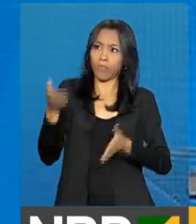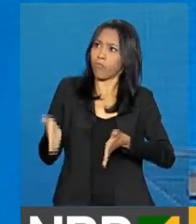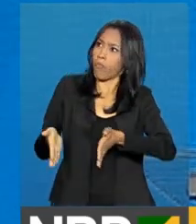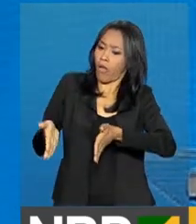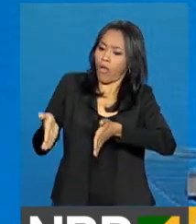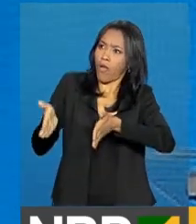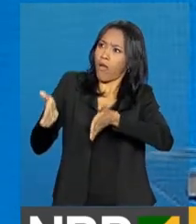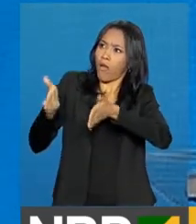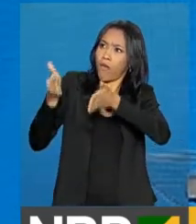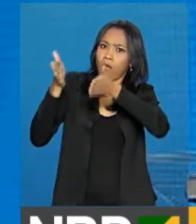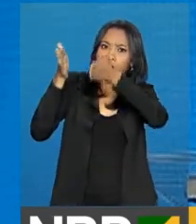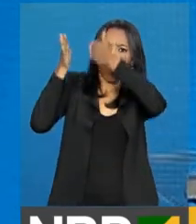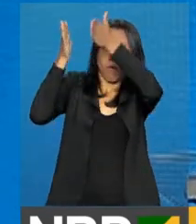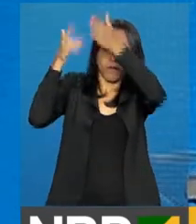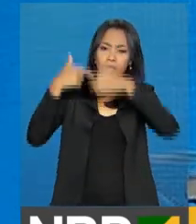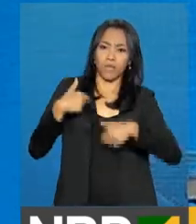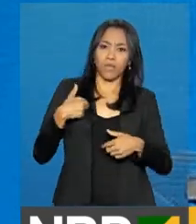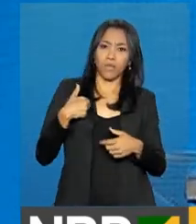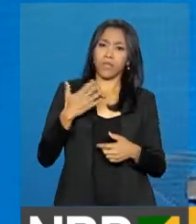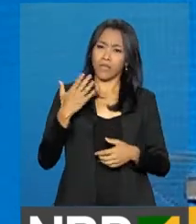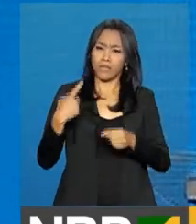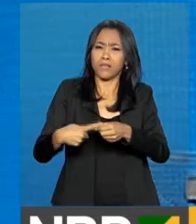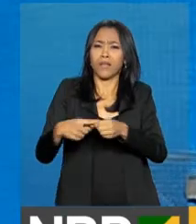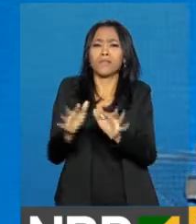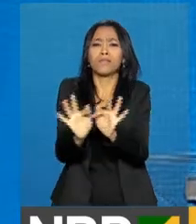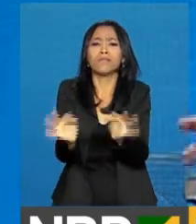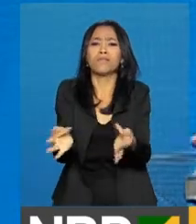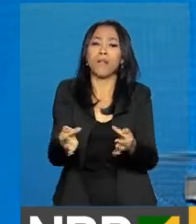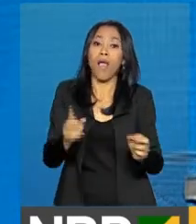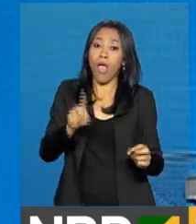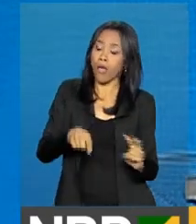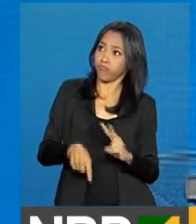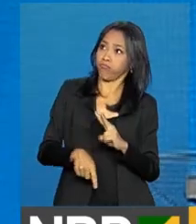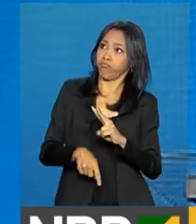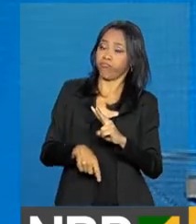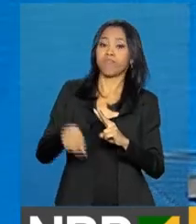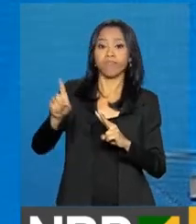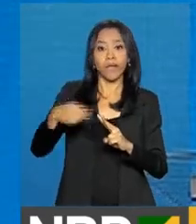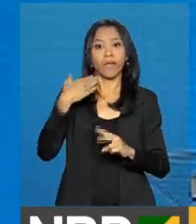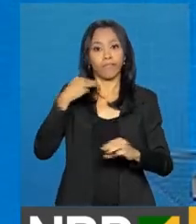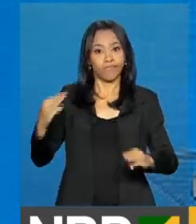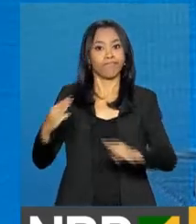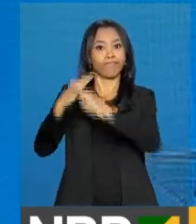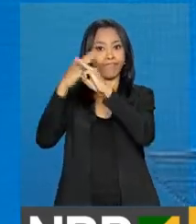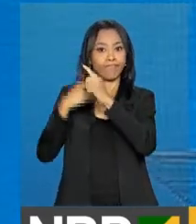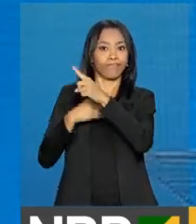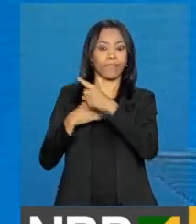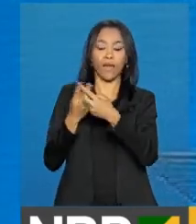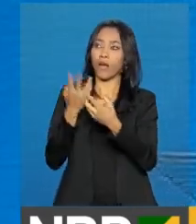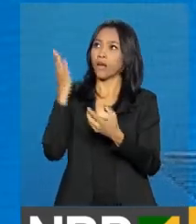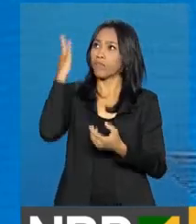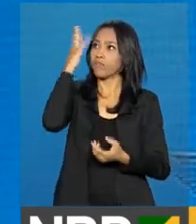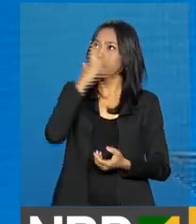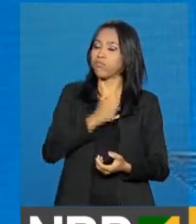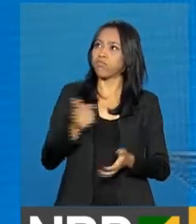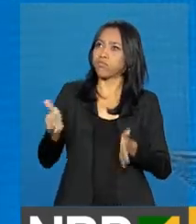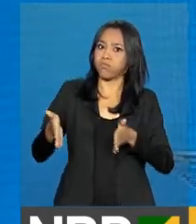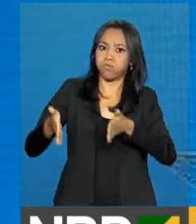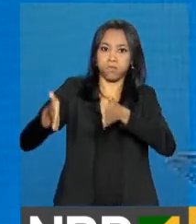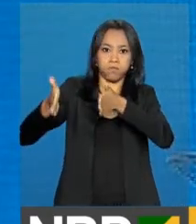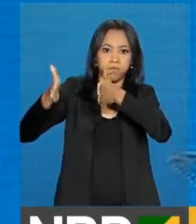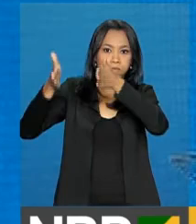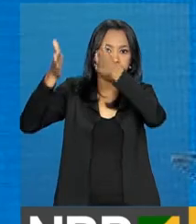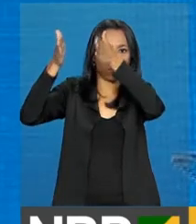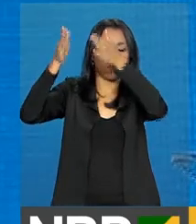atenção na minha pequena cidade era o prédio da Caixa Econômica Federal. Chamava a atenção por